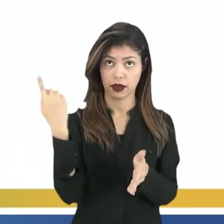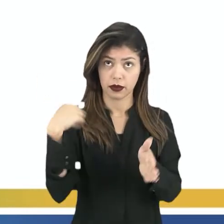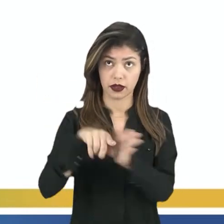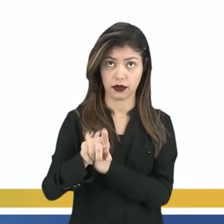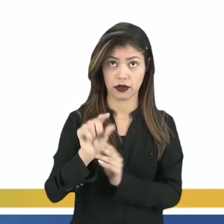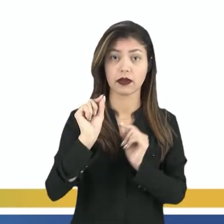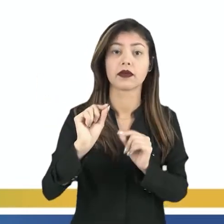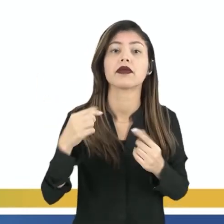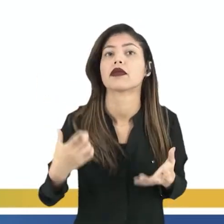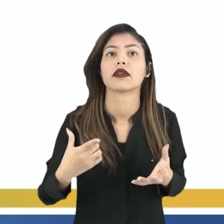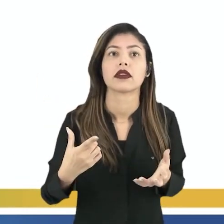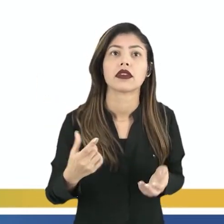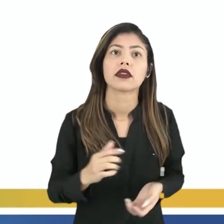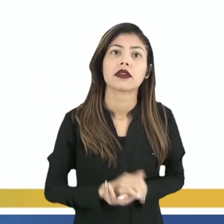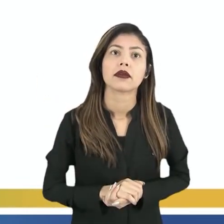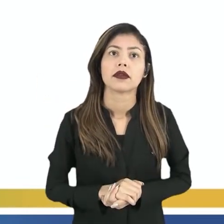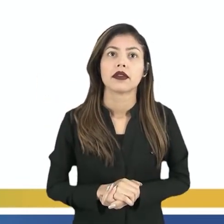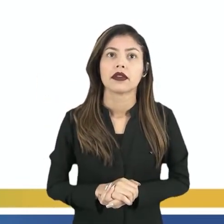nós temos